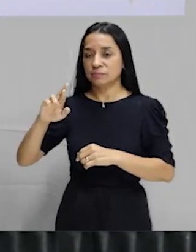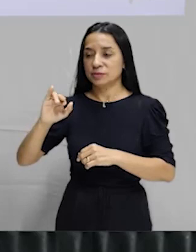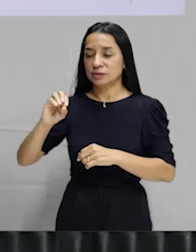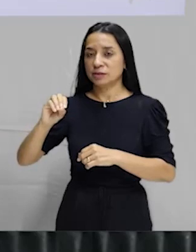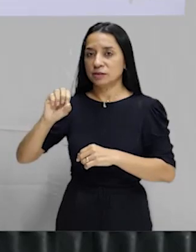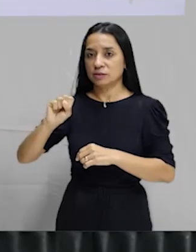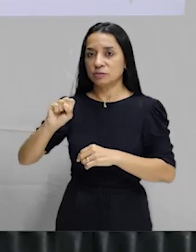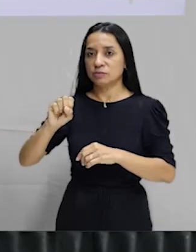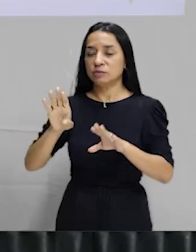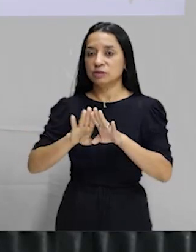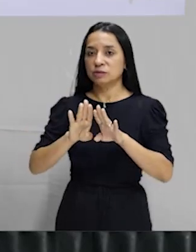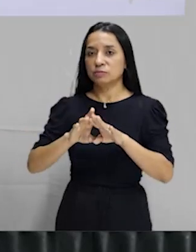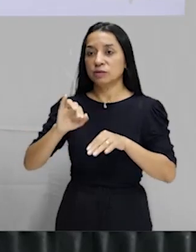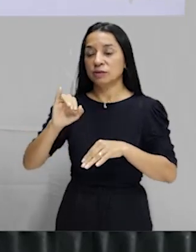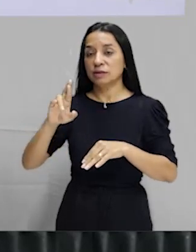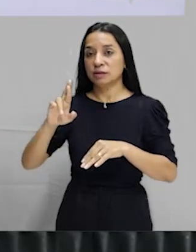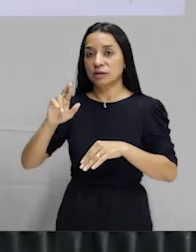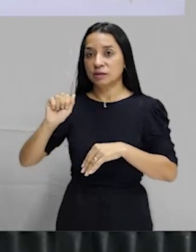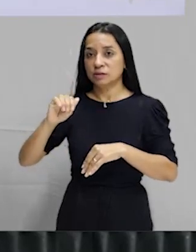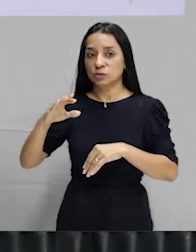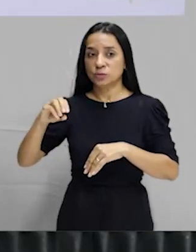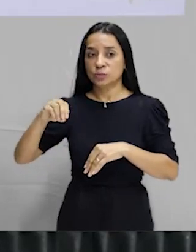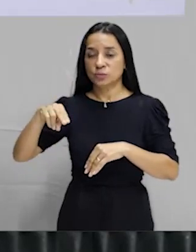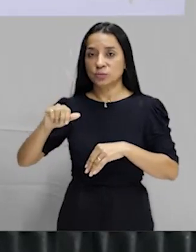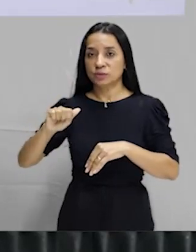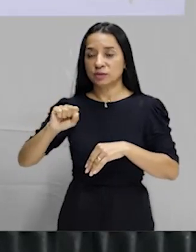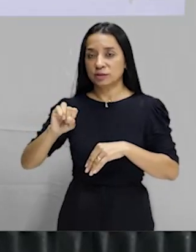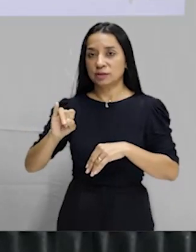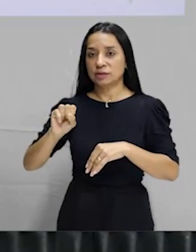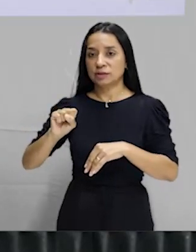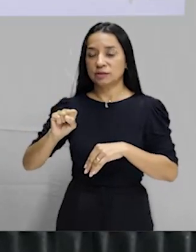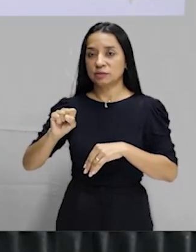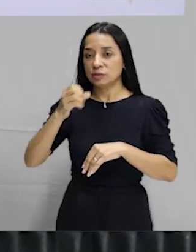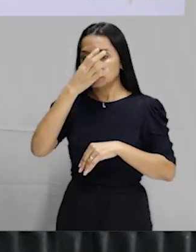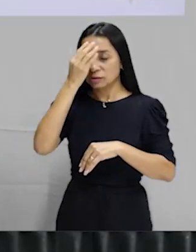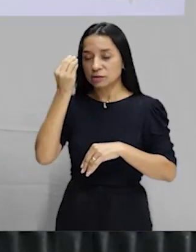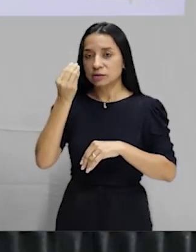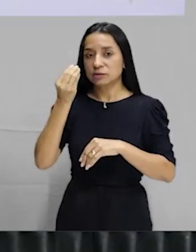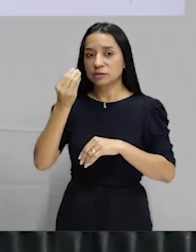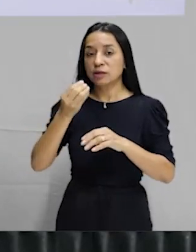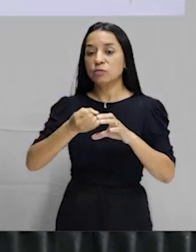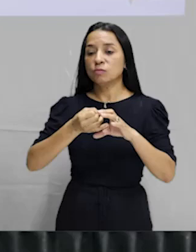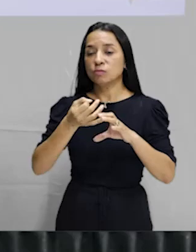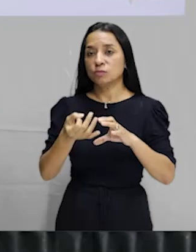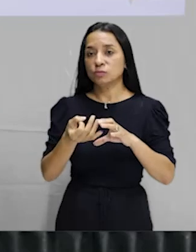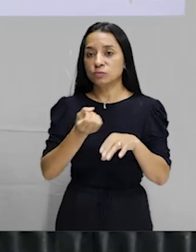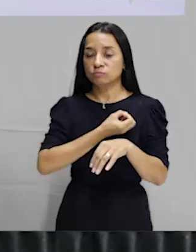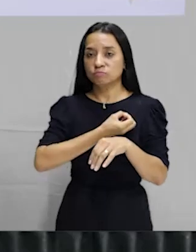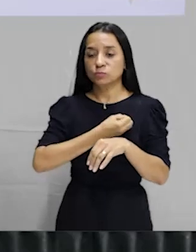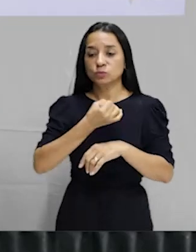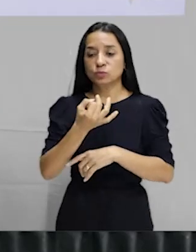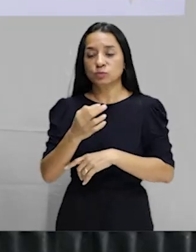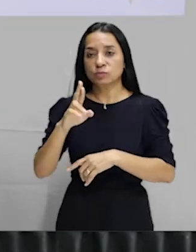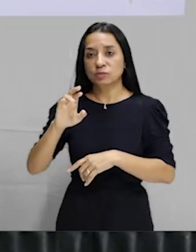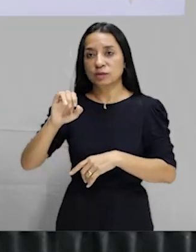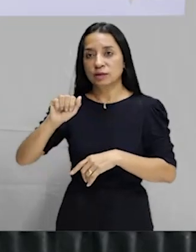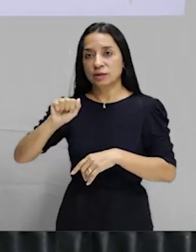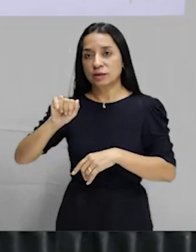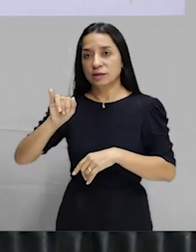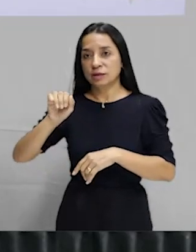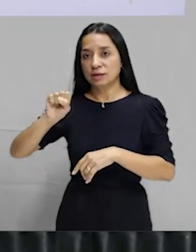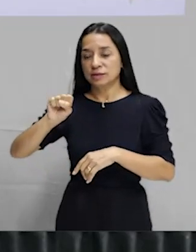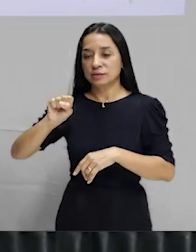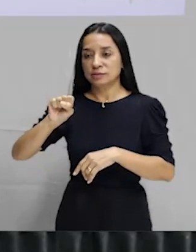números irracionais. Claro, eu não podia deixar de lado o conjunto dos números reais. Dentro desse estudo de